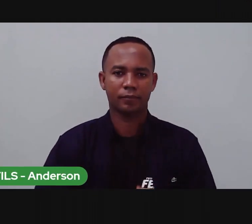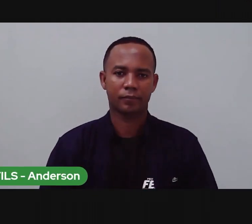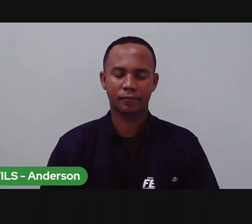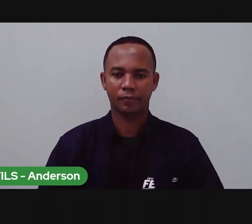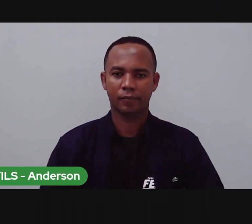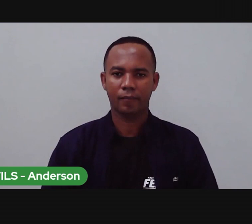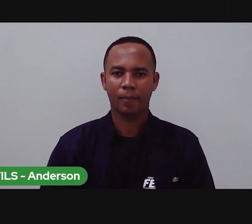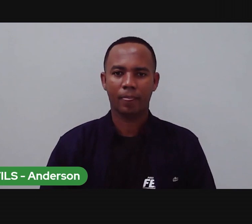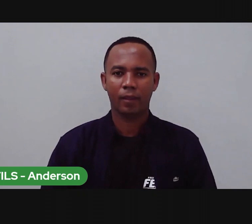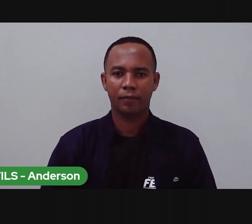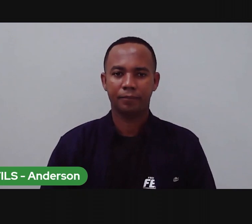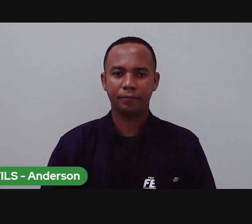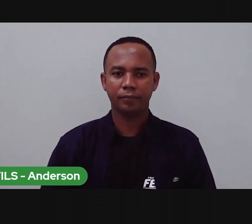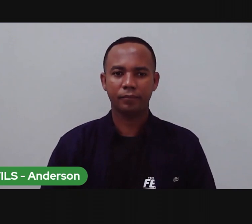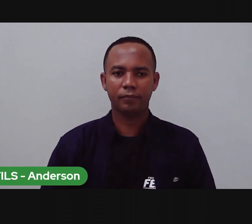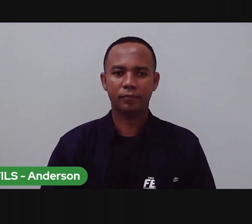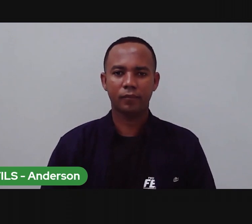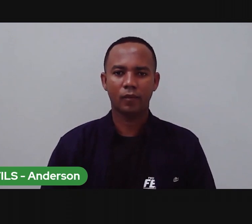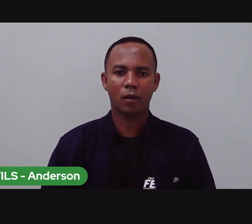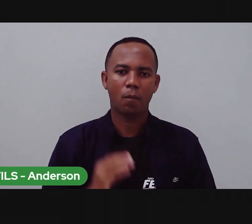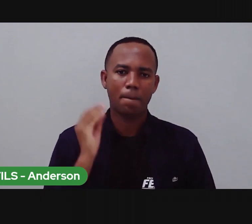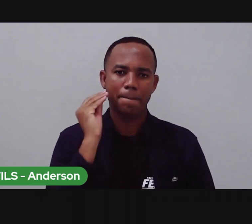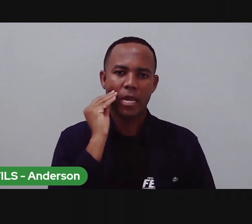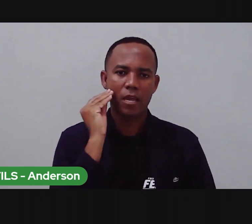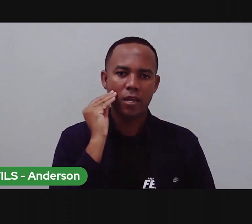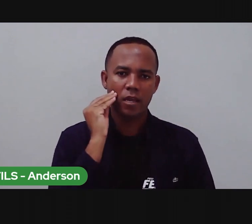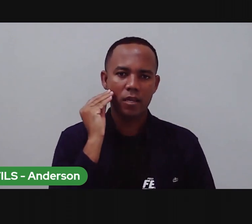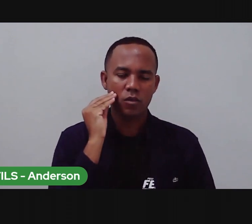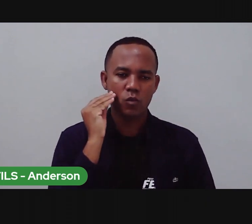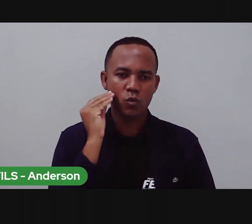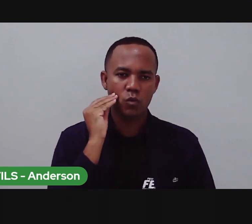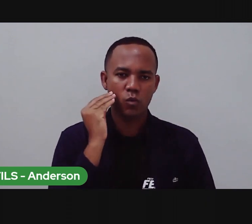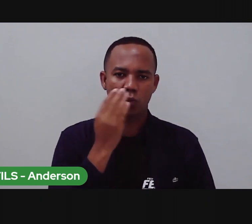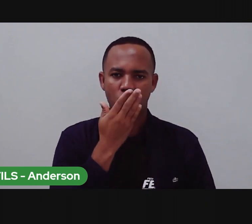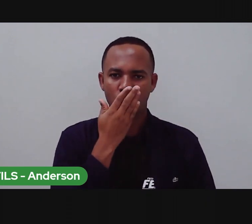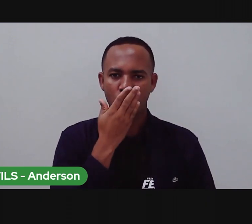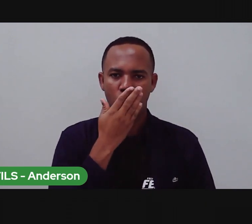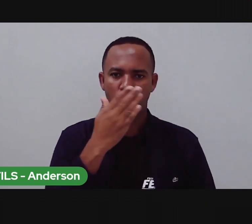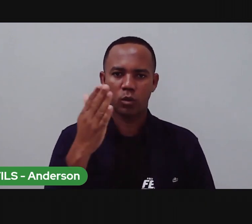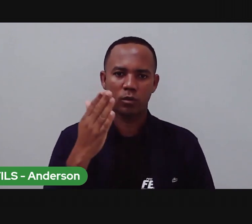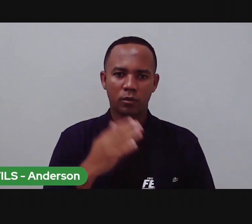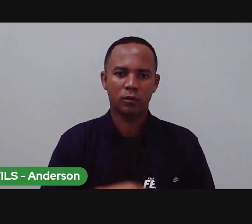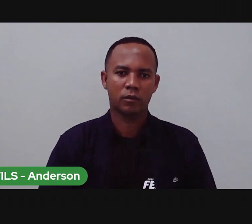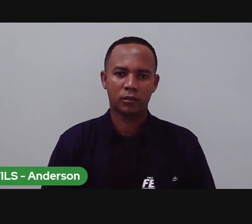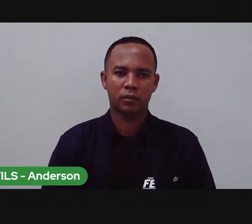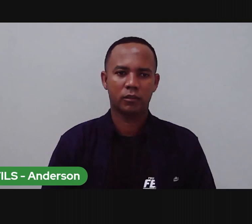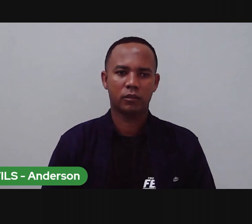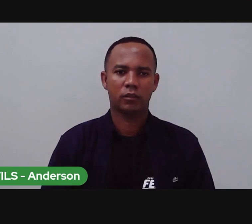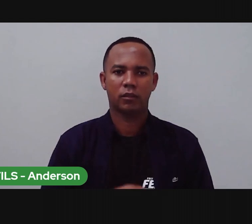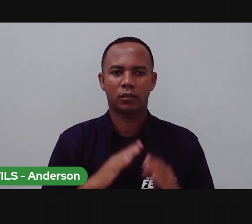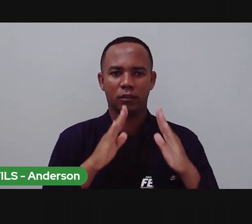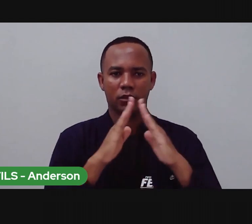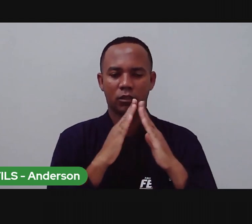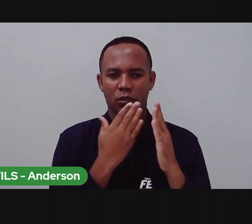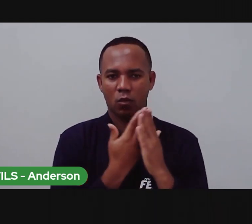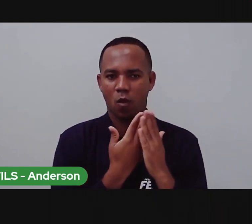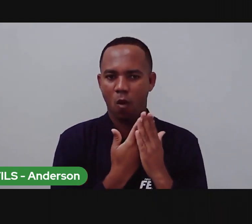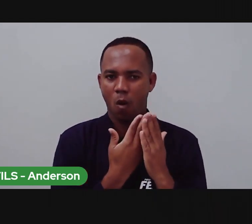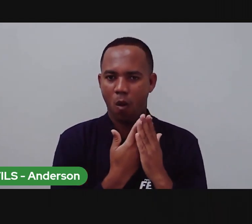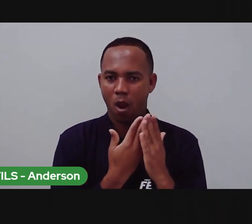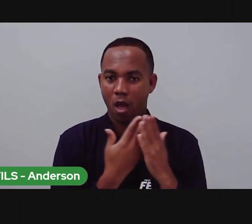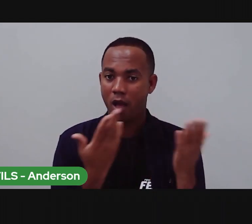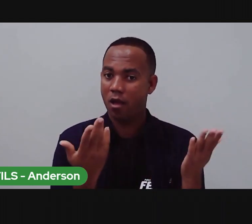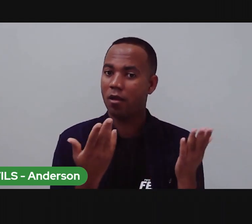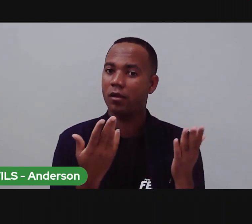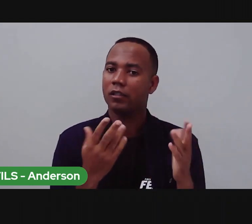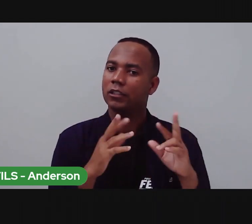lá, Anderson, os nossos recadinhos. Vamos mandar um beijo para Zaira Anjos, né? A Pró tem uma peça aqui com o nome de